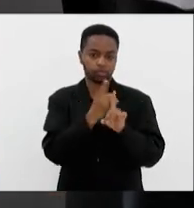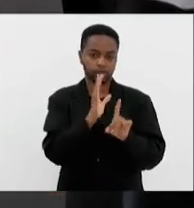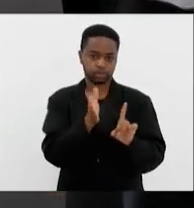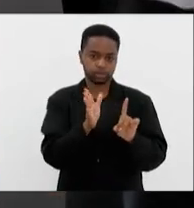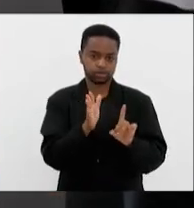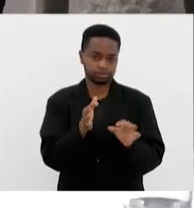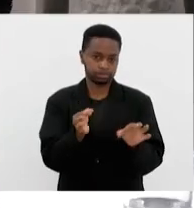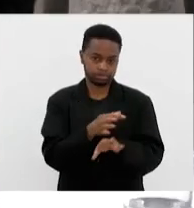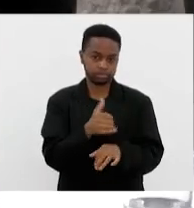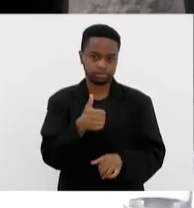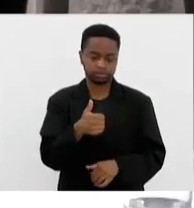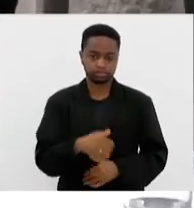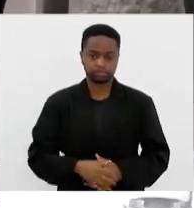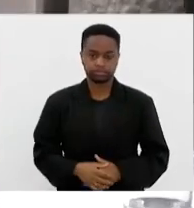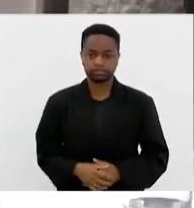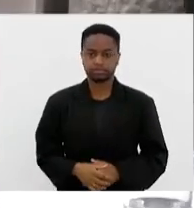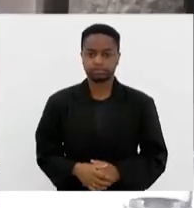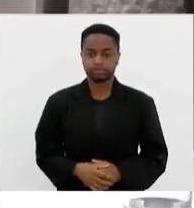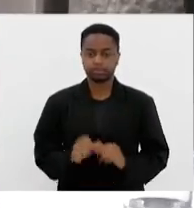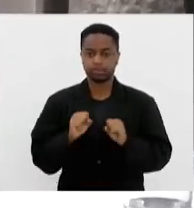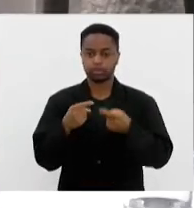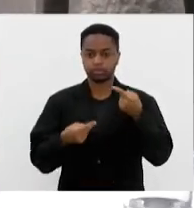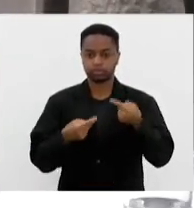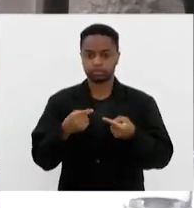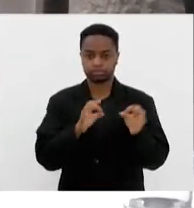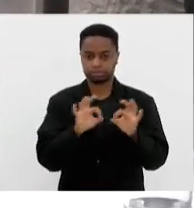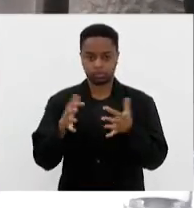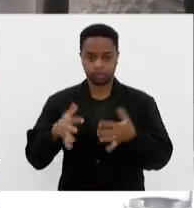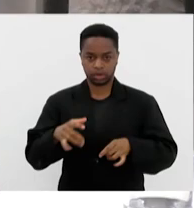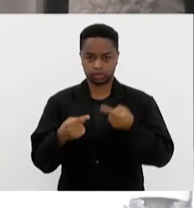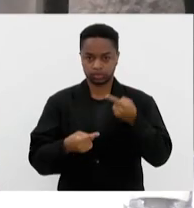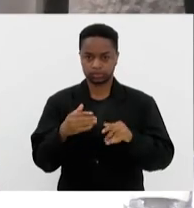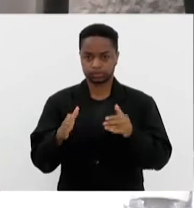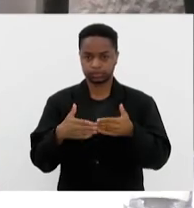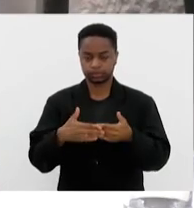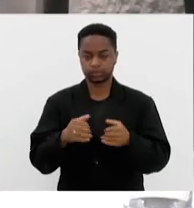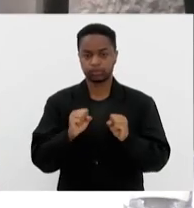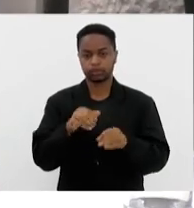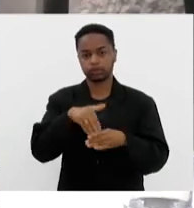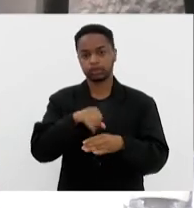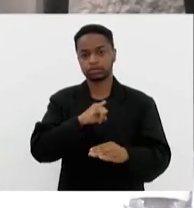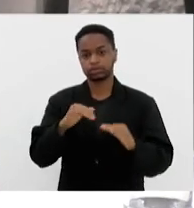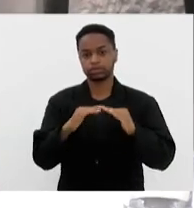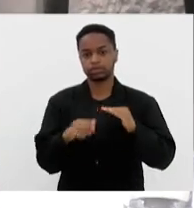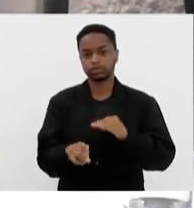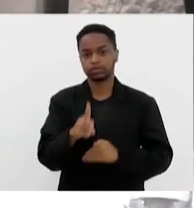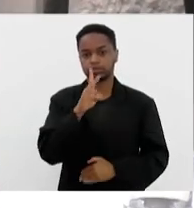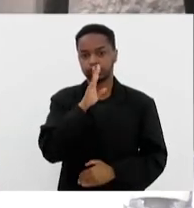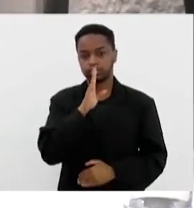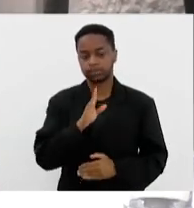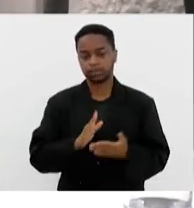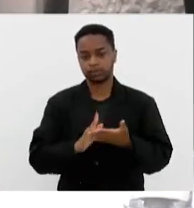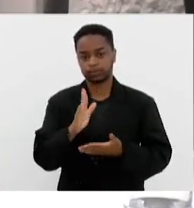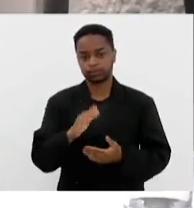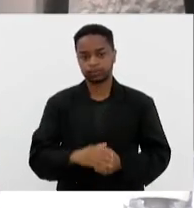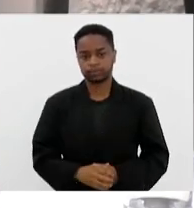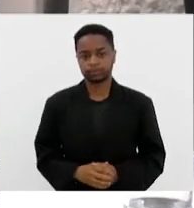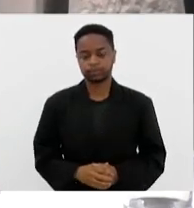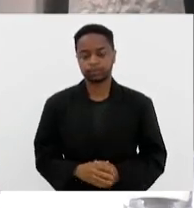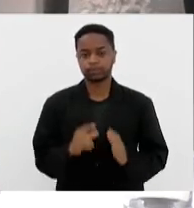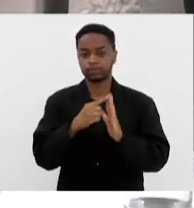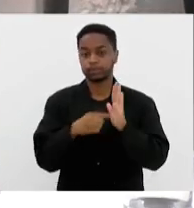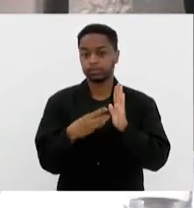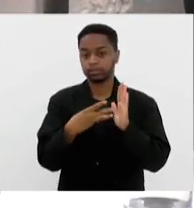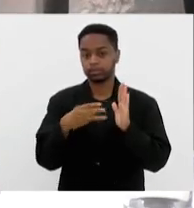o 29 da pauta. Em discussão. Não havendo quem queira discutir, encerrada a discussão. Em votação, senhores que aprovam, permaneçam como estão, aprovado. 30 da